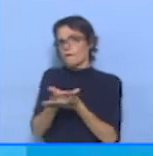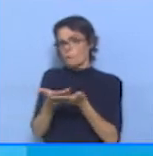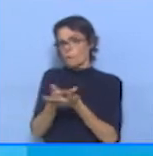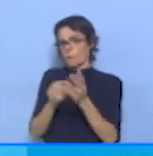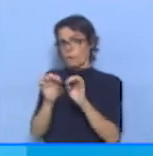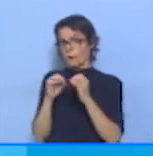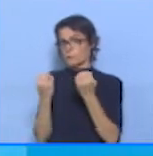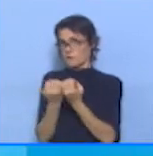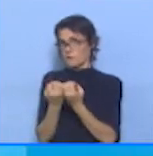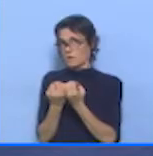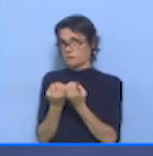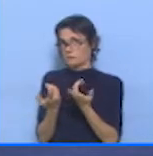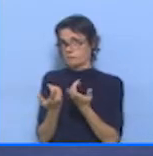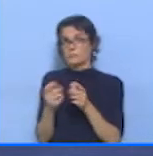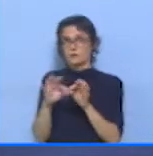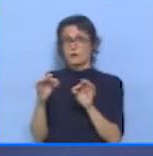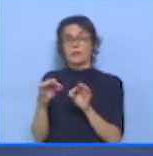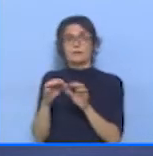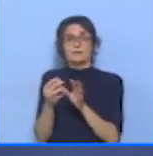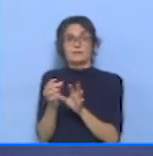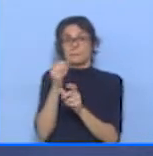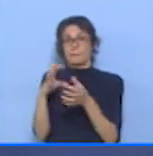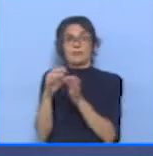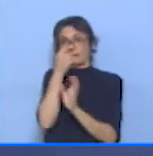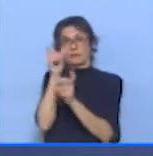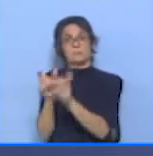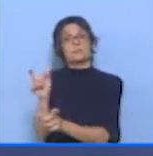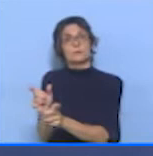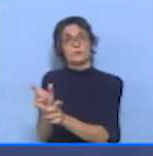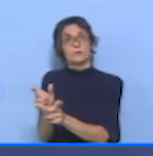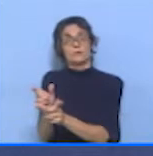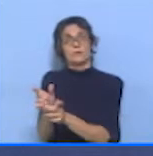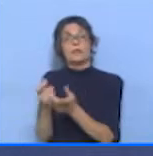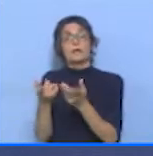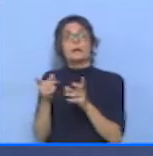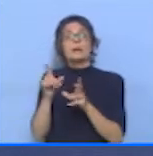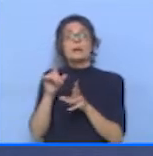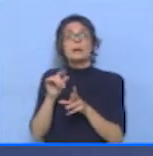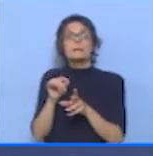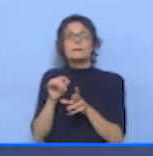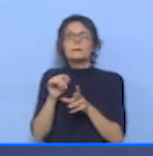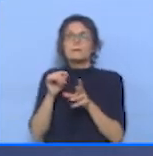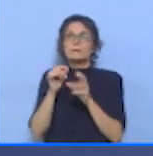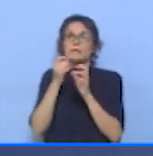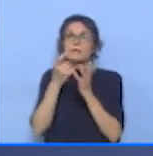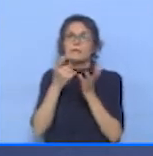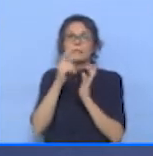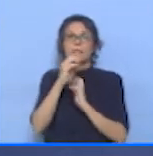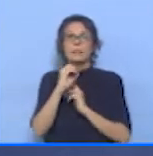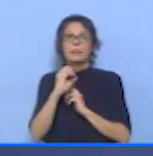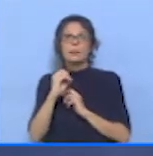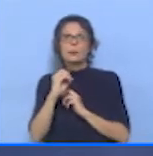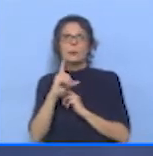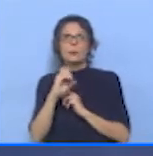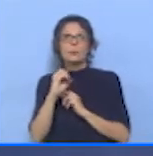criação, e depois introduz também um lado da espiritualidade, uma ecologia espiritual, uma